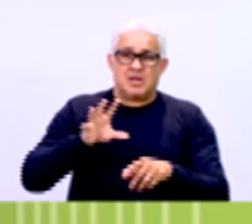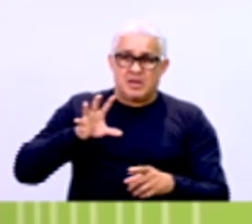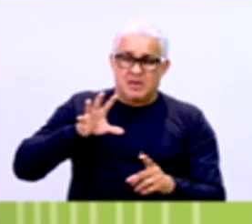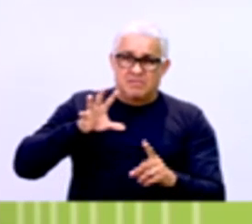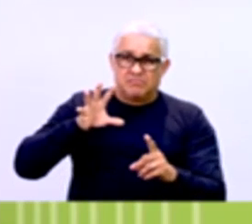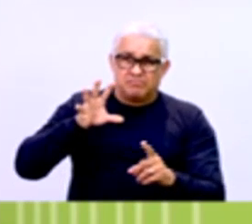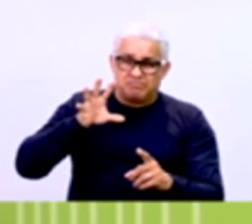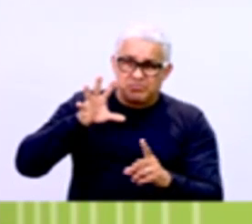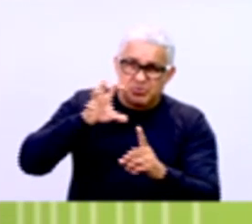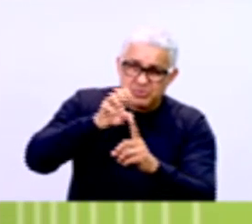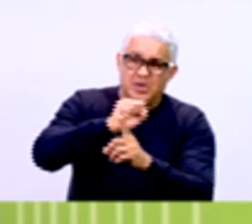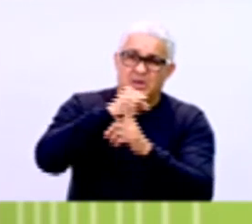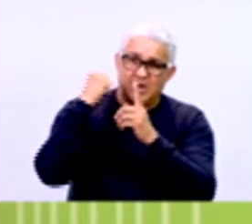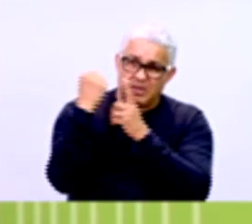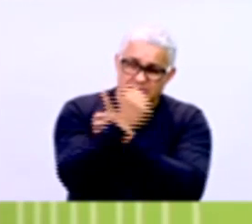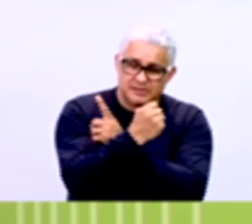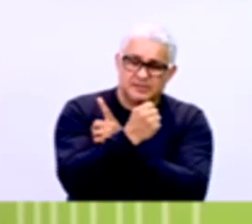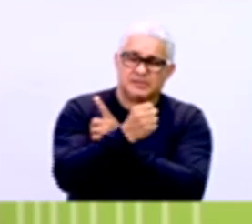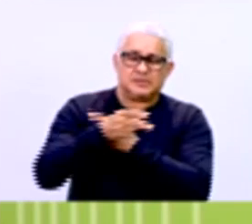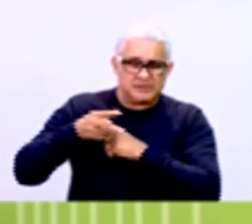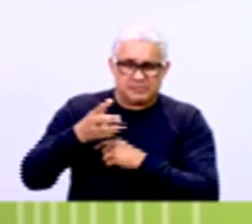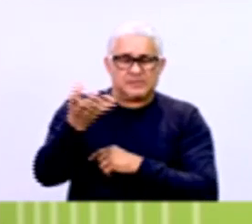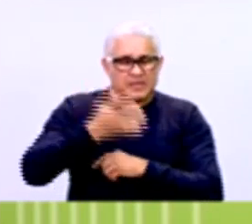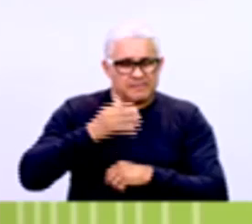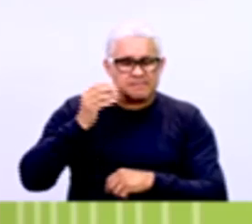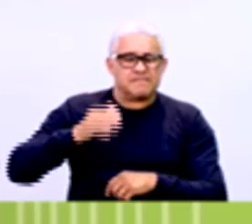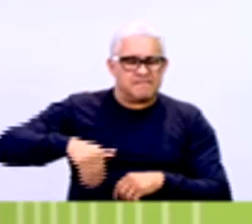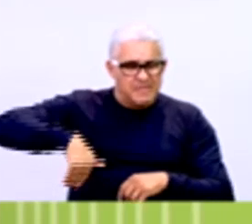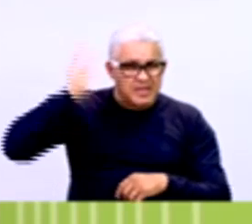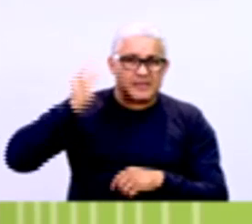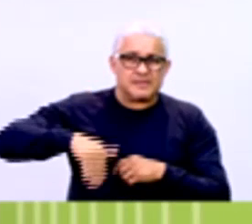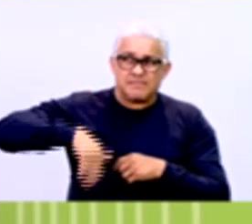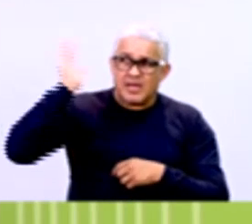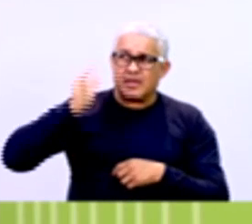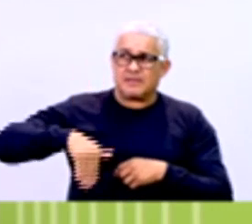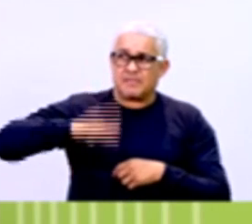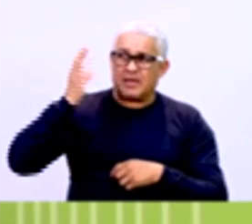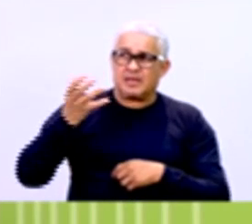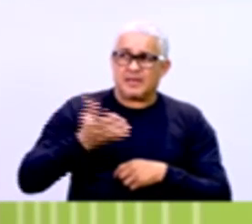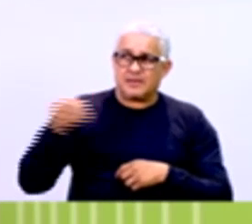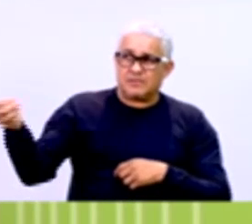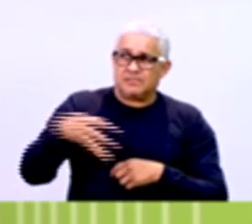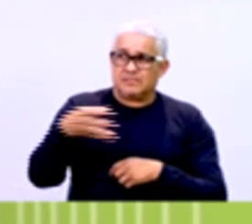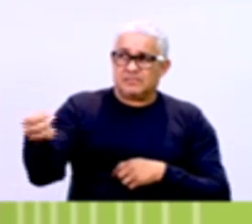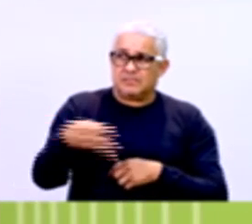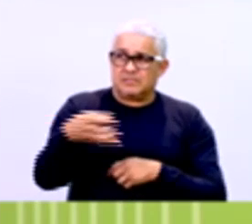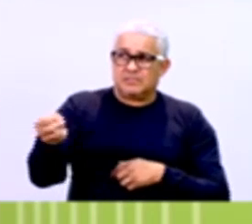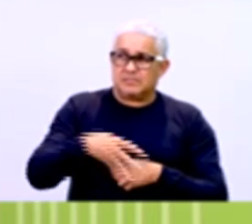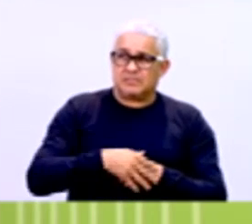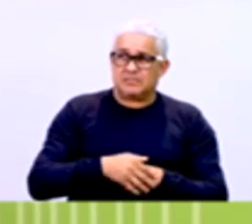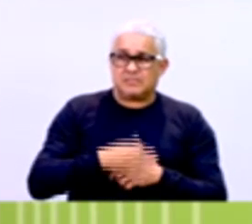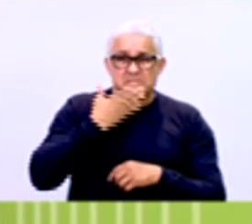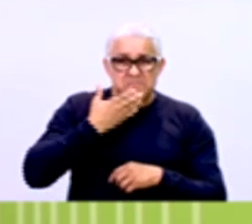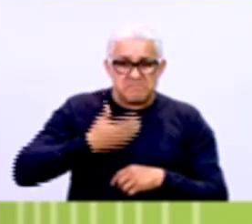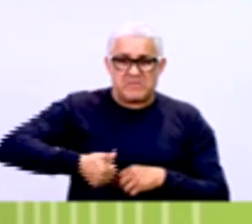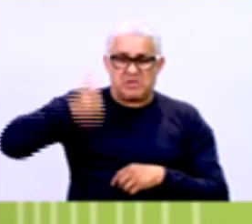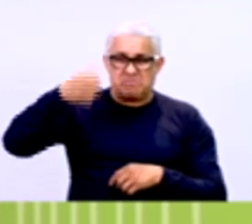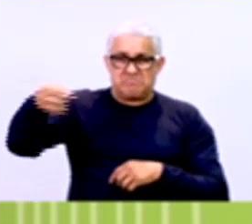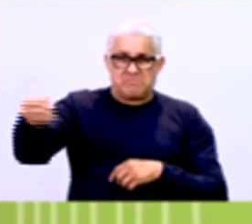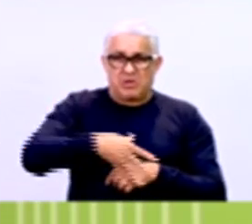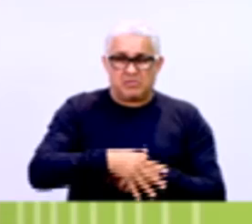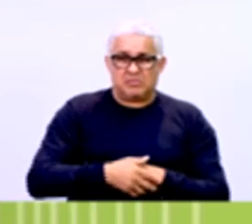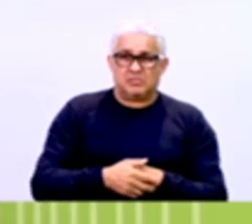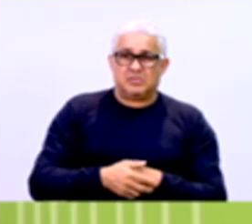a sociedade sempre querendo mais e mais e mais, sempre querendo algo novo, sempre querendo algo bem melhor, não é?